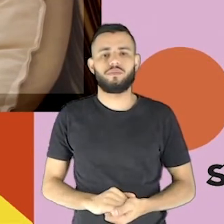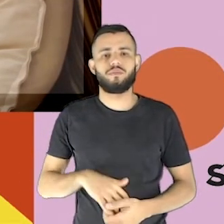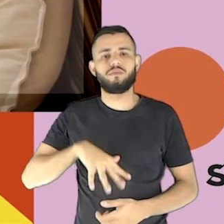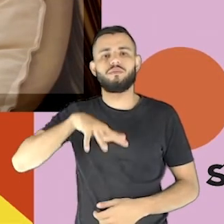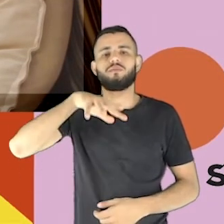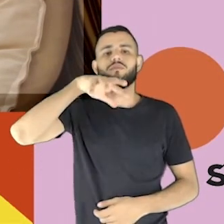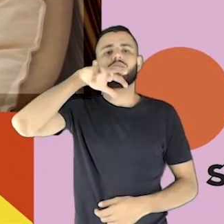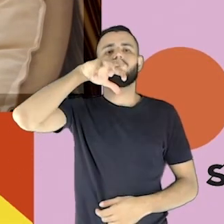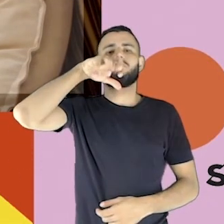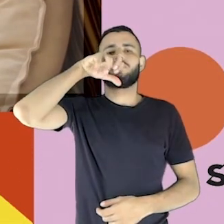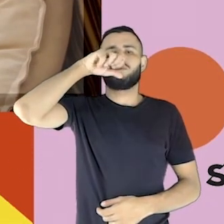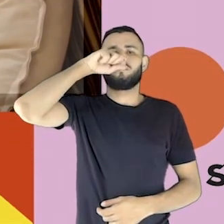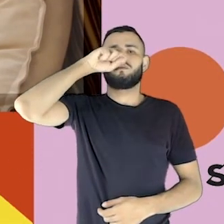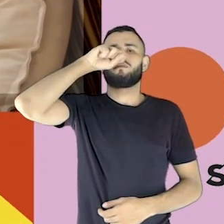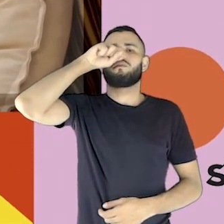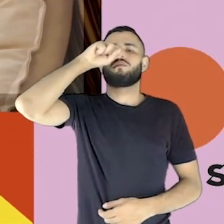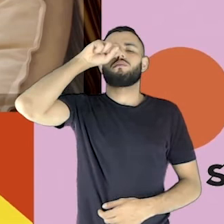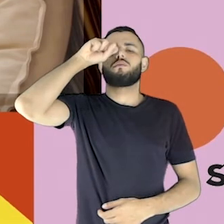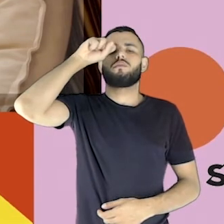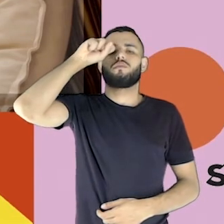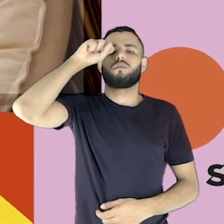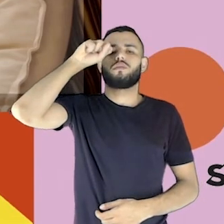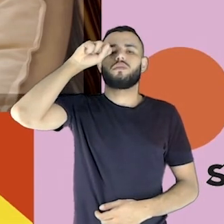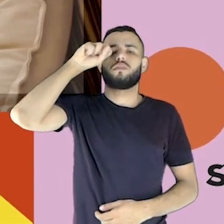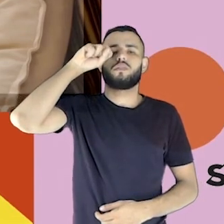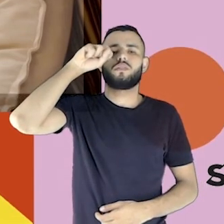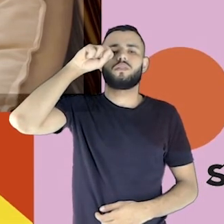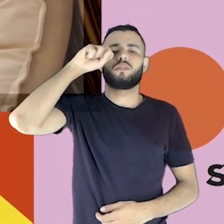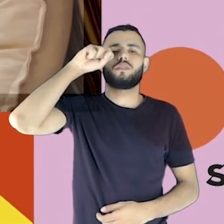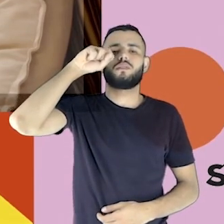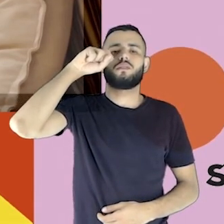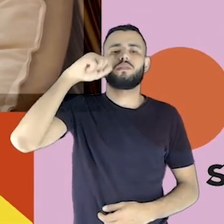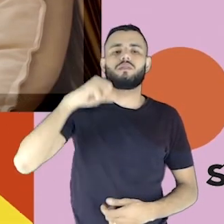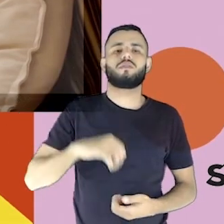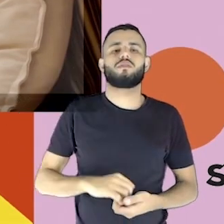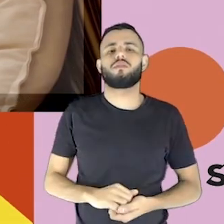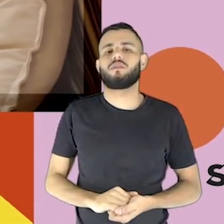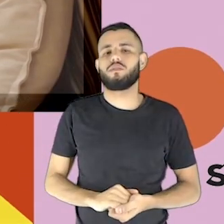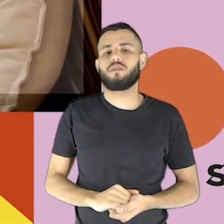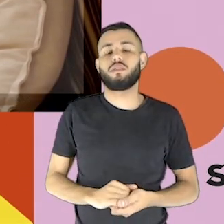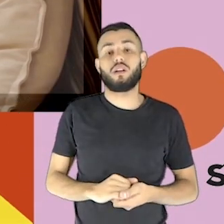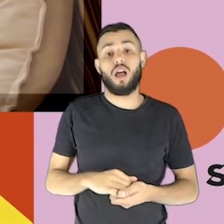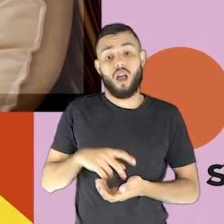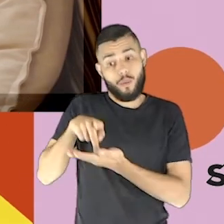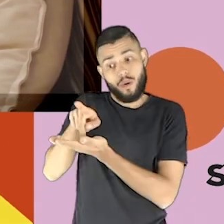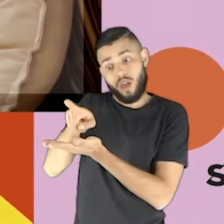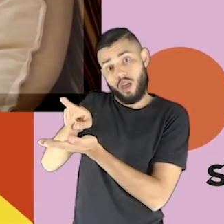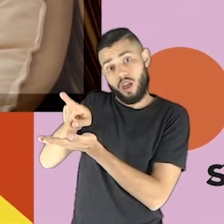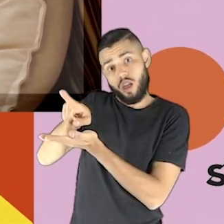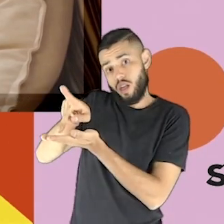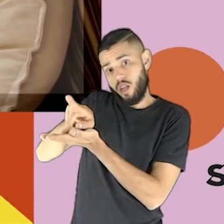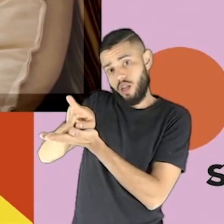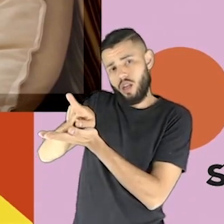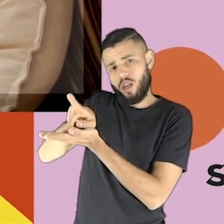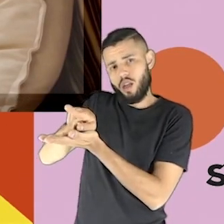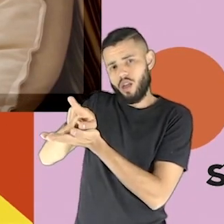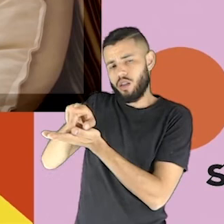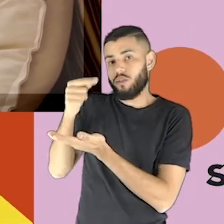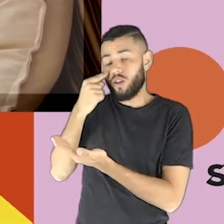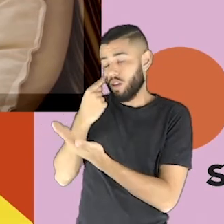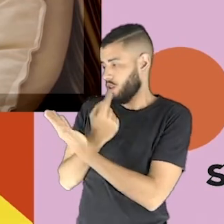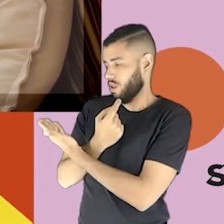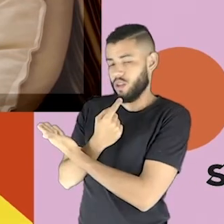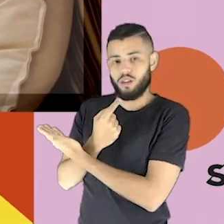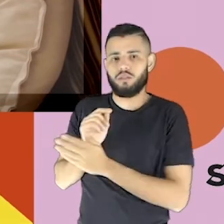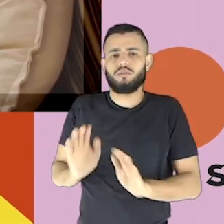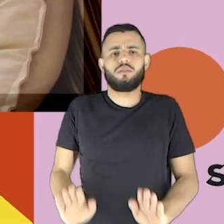Inspira, olha lá para frente e abre. Sobe o braço o máximo que pode, sobe a perna. Se precisar manter a perna no chão, pode. Afasta os ombros da orelha e